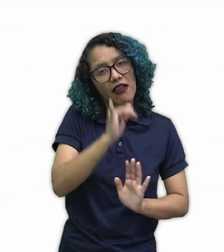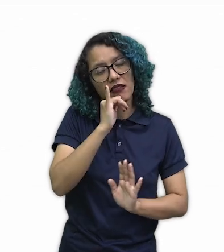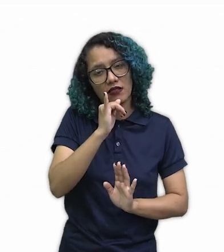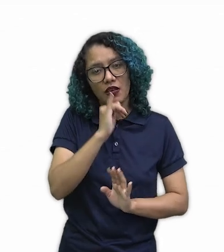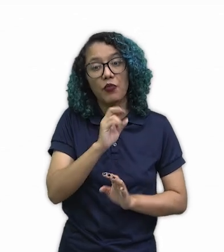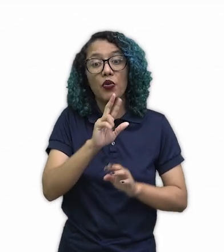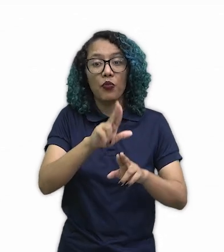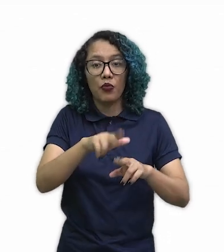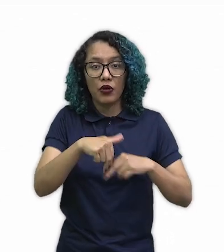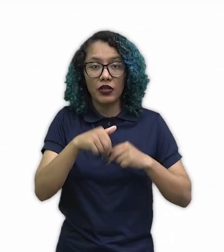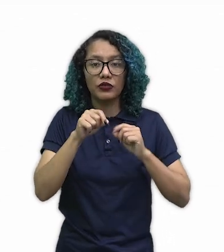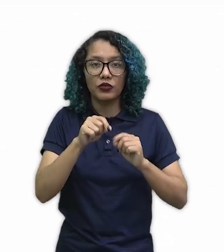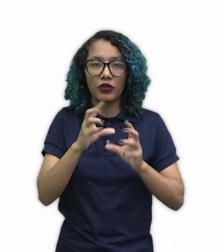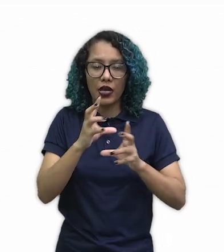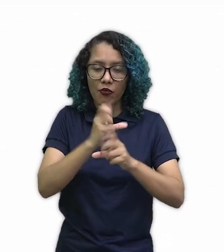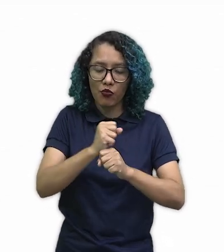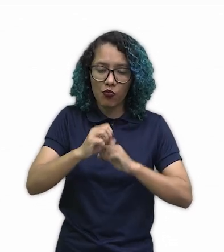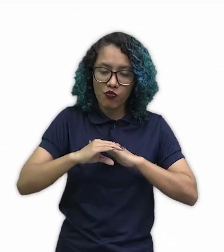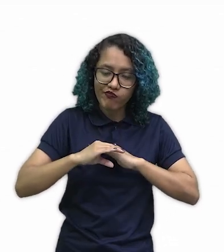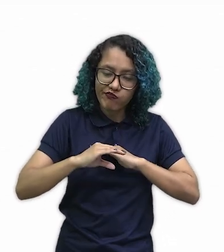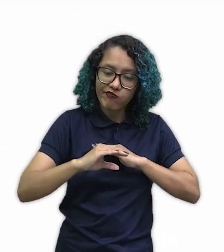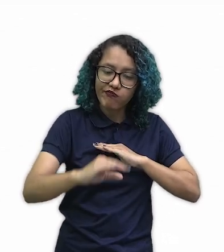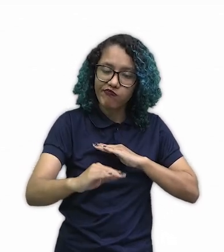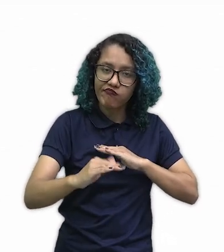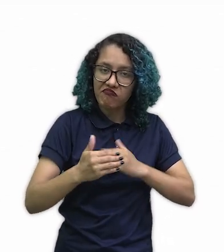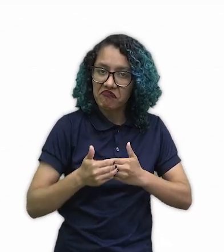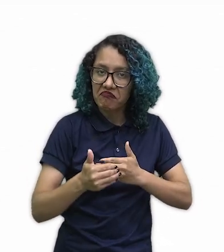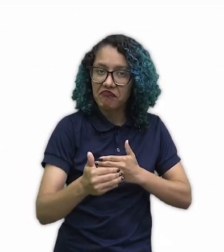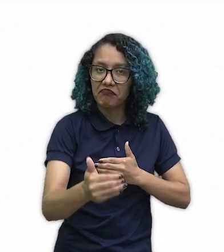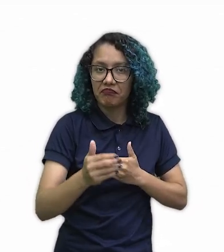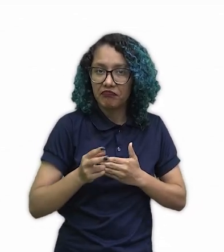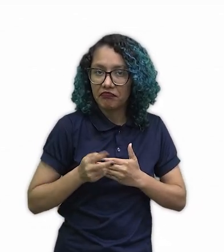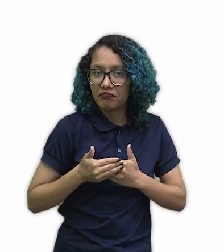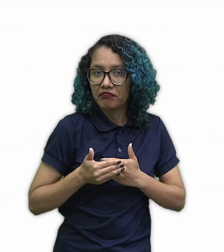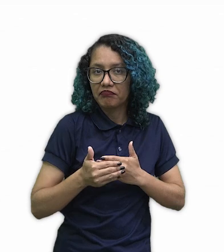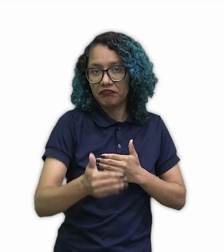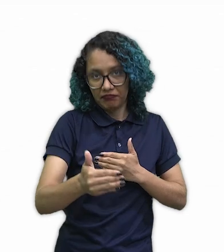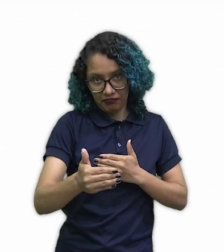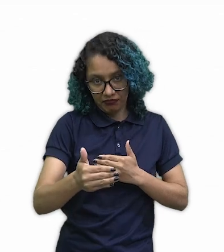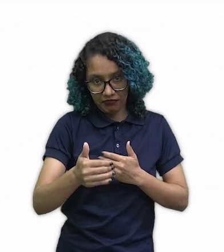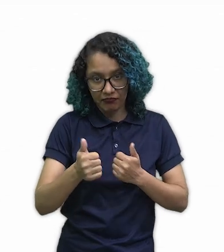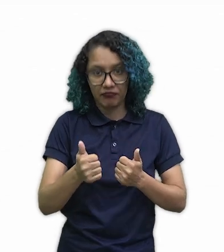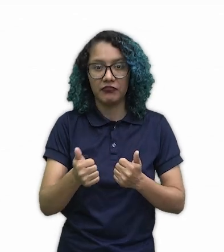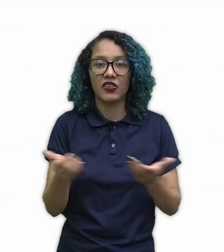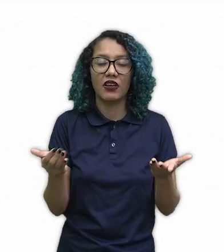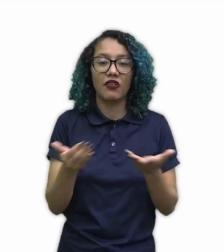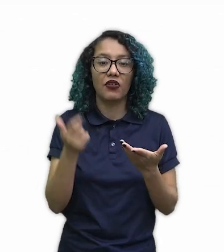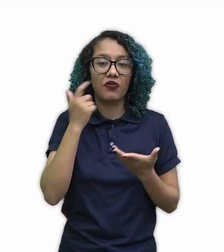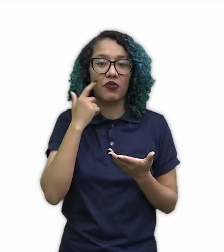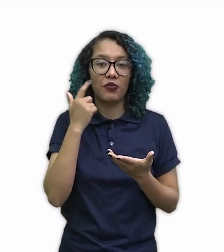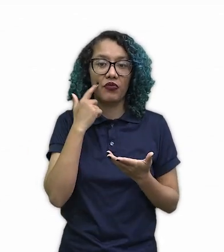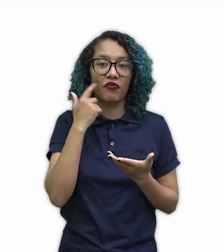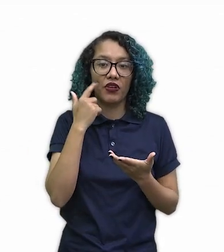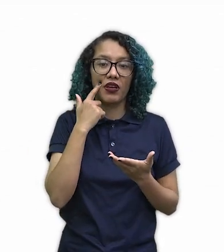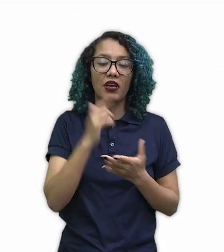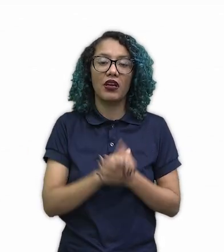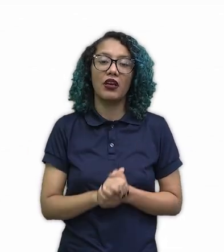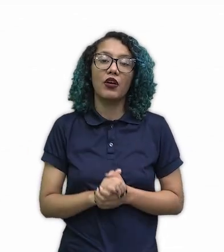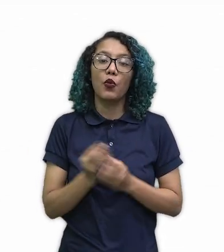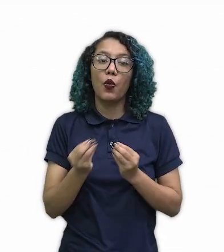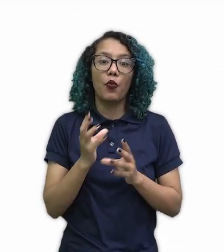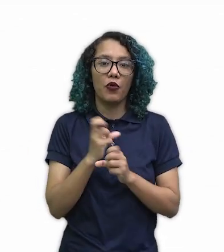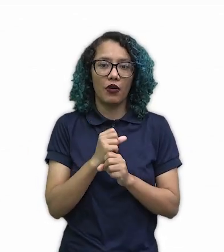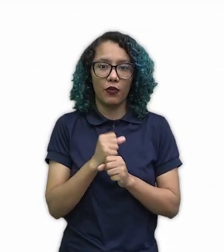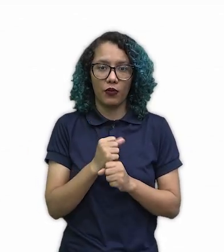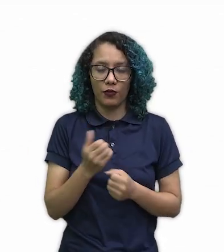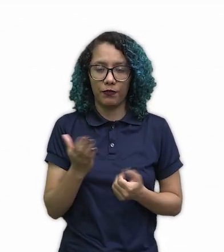no quarto mês será 200. Por isso que a gente diz que o crescimento desse montante, ele é um crescimento linear. Tudo